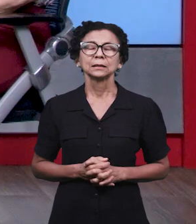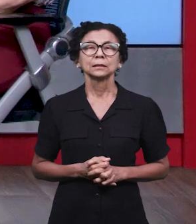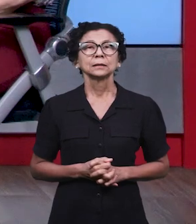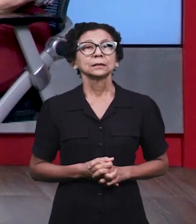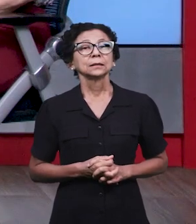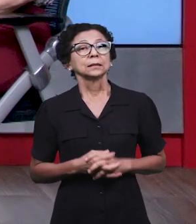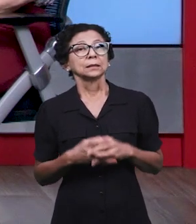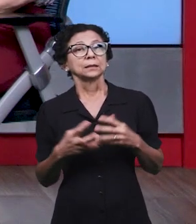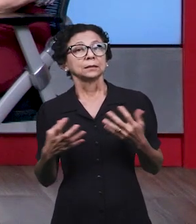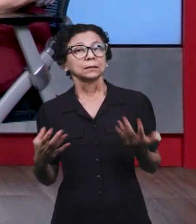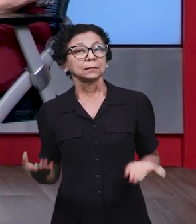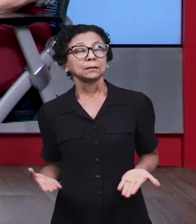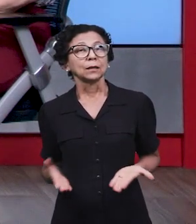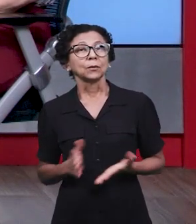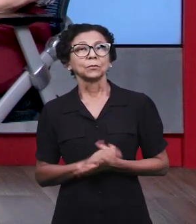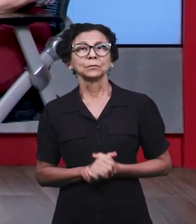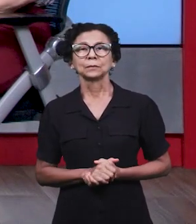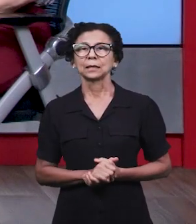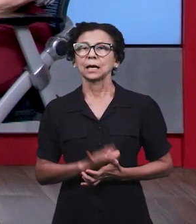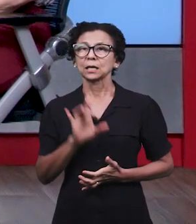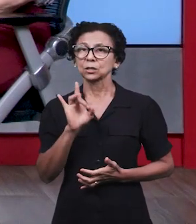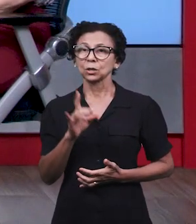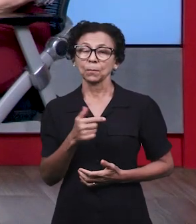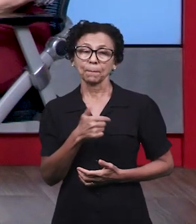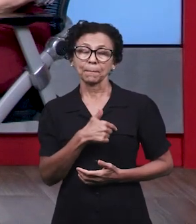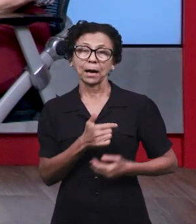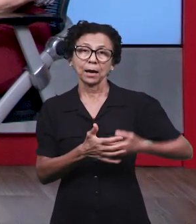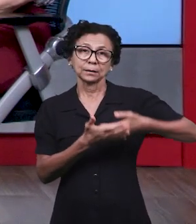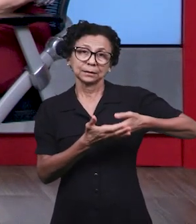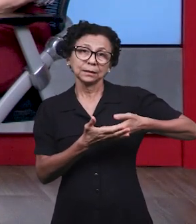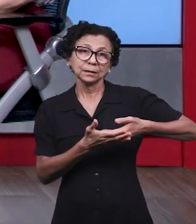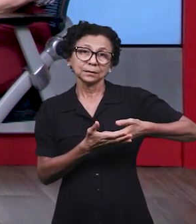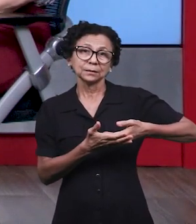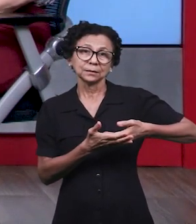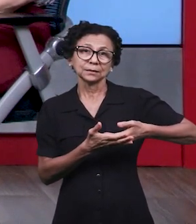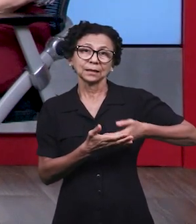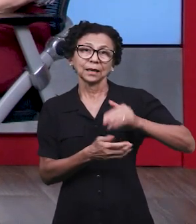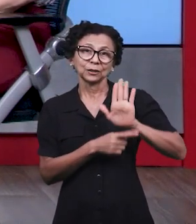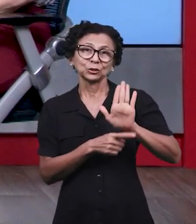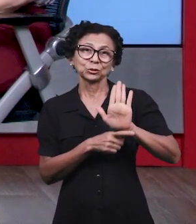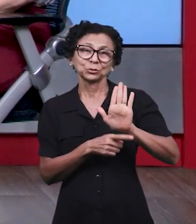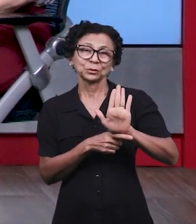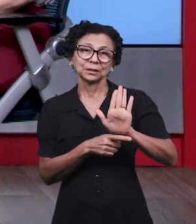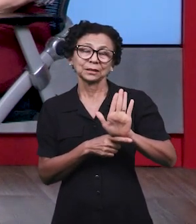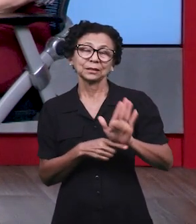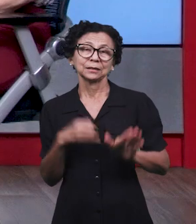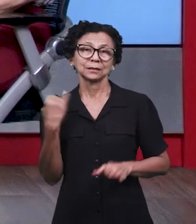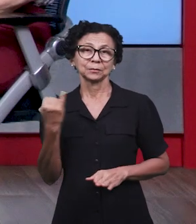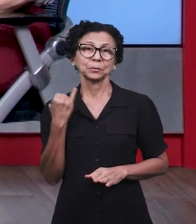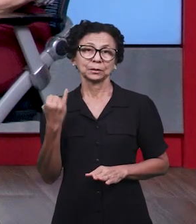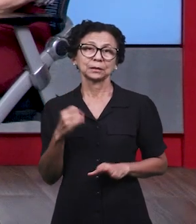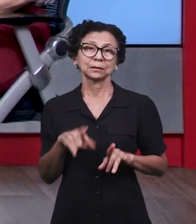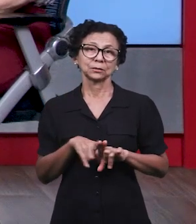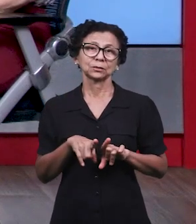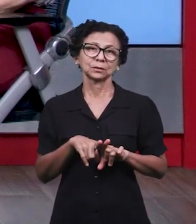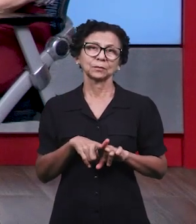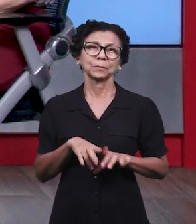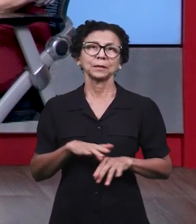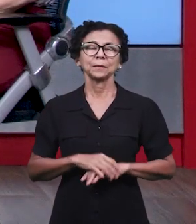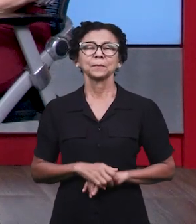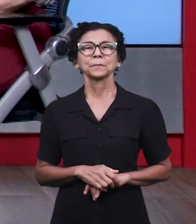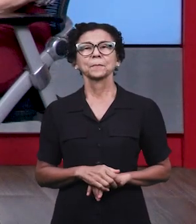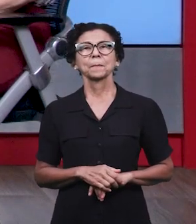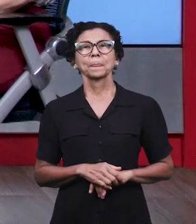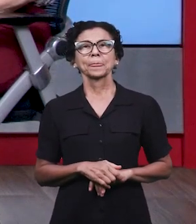O benefício tem que ser requerido para a criança, em nome da criança. E um detalhe que é importante, a gente fala muito do benefício e não fala como